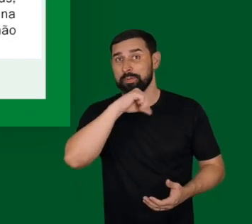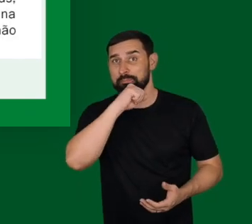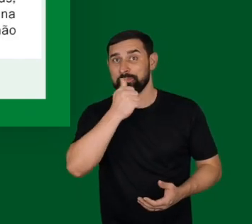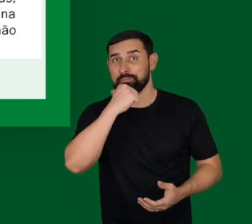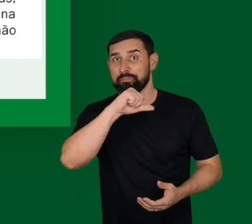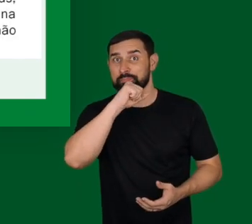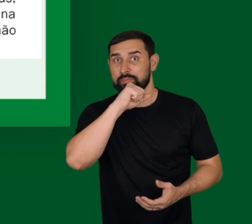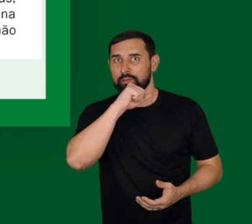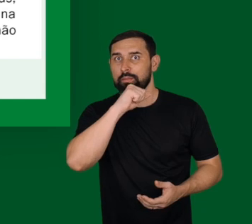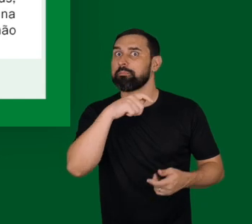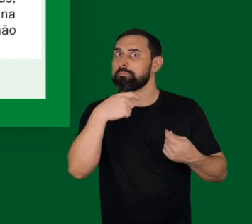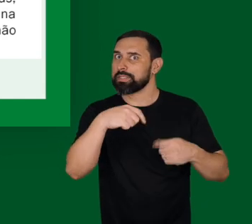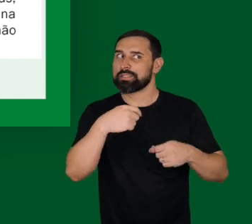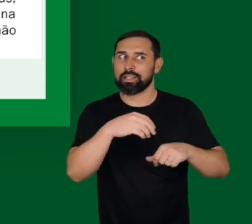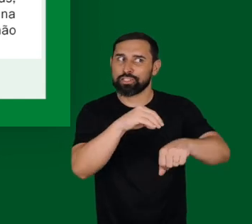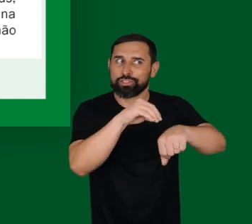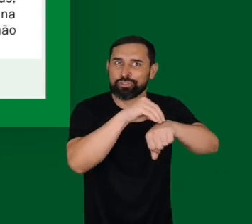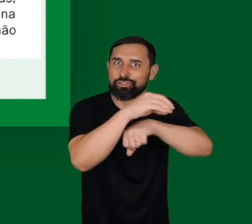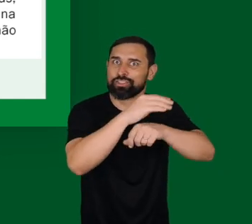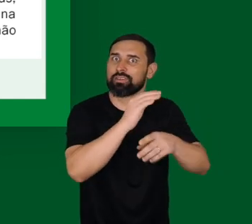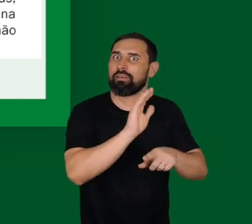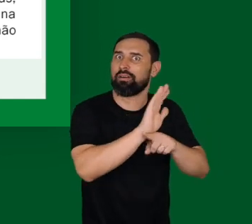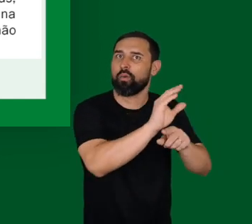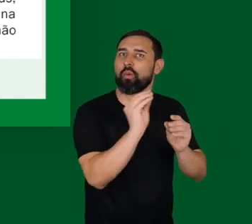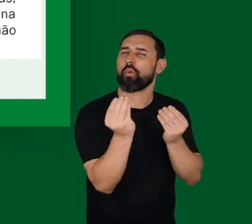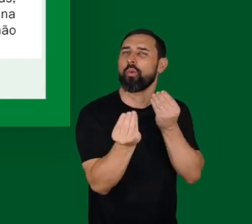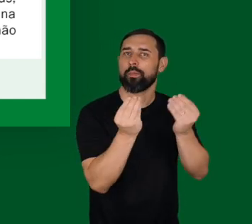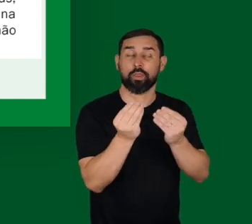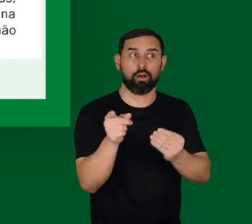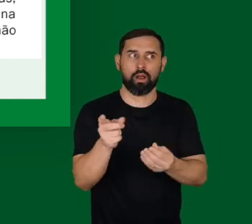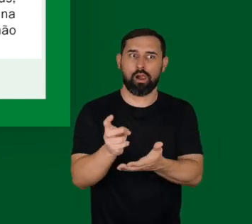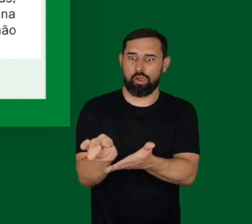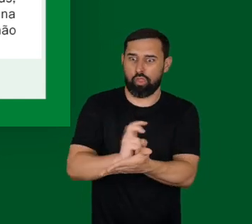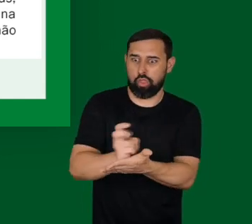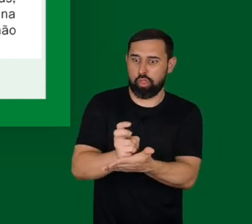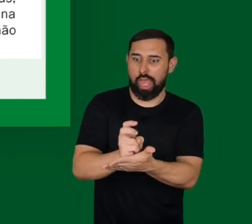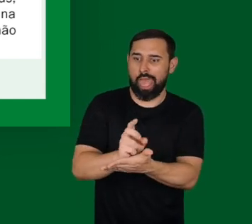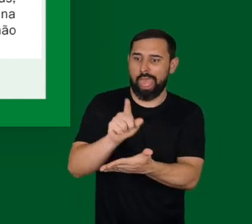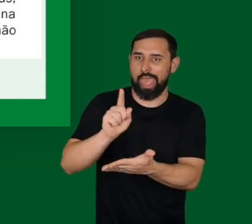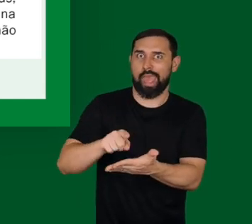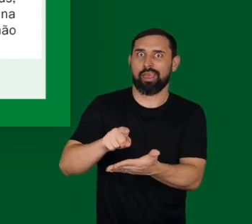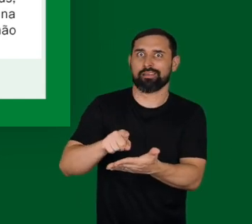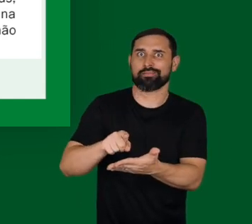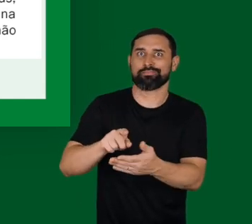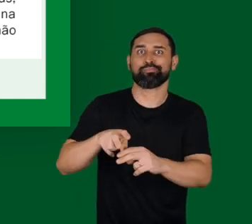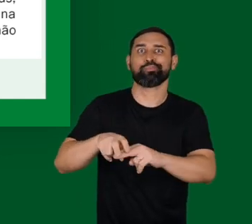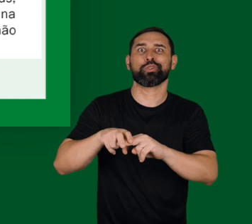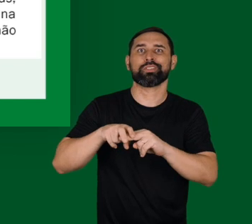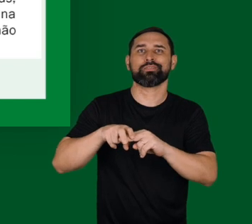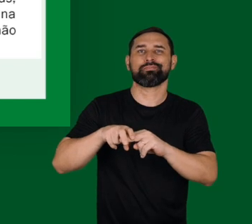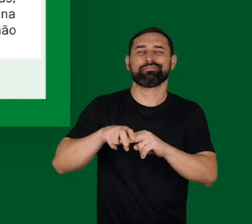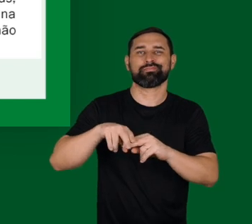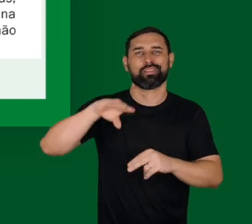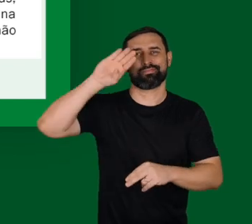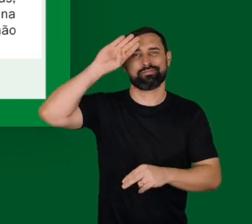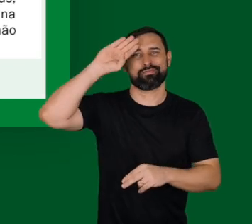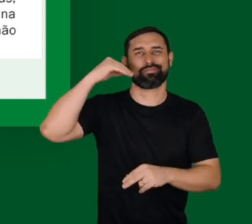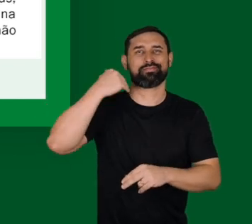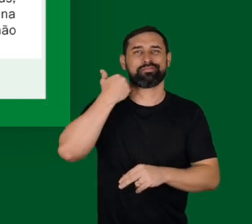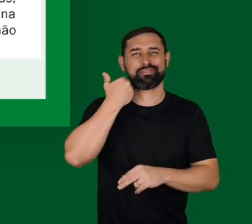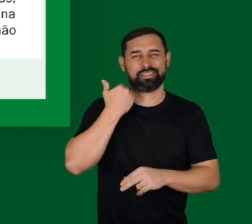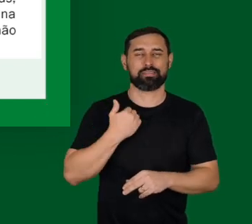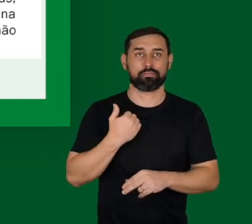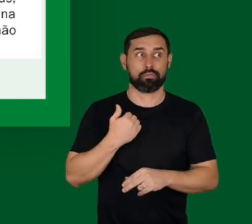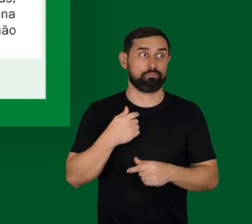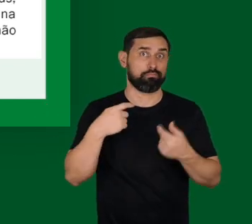Beleza. Lembrar aos pais do quê, né? Era uma crise convulsiva febril. Orientar